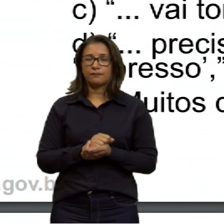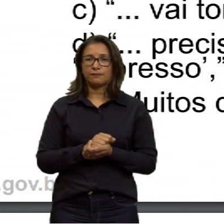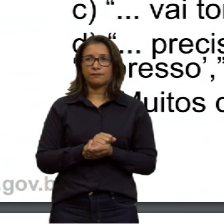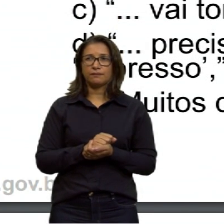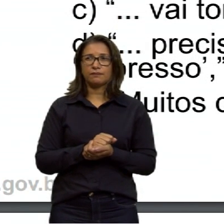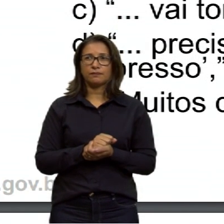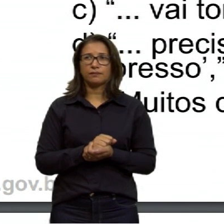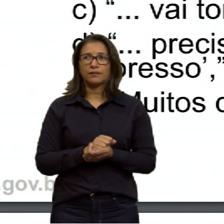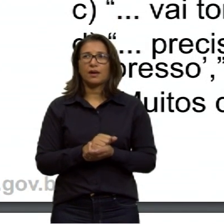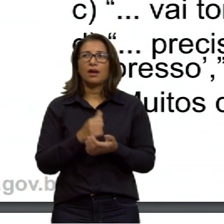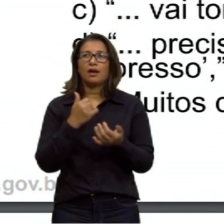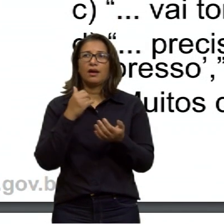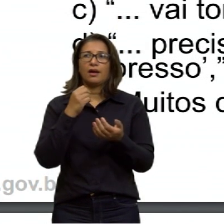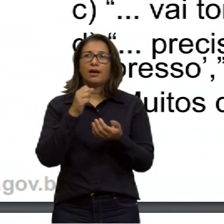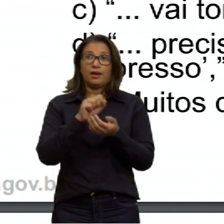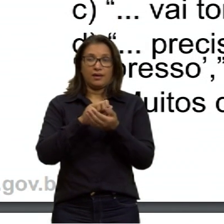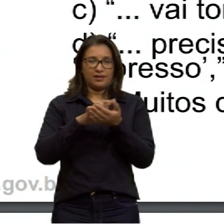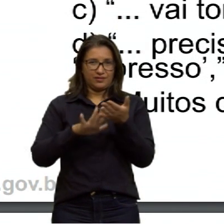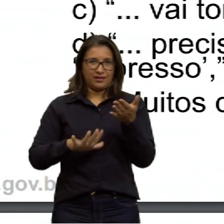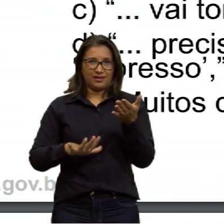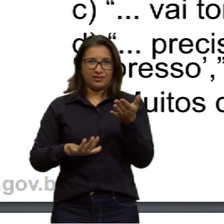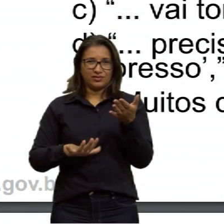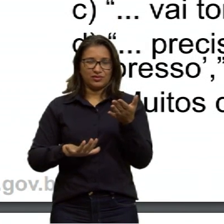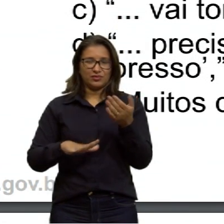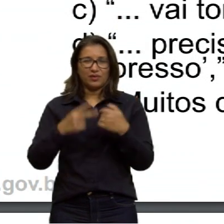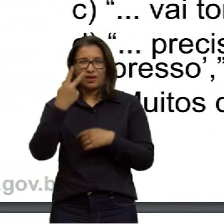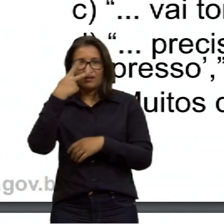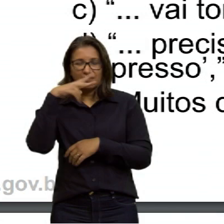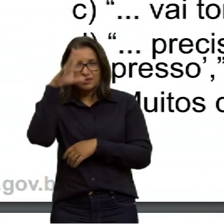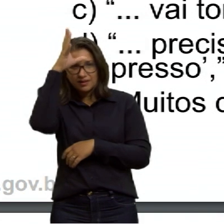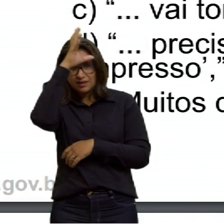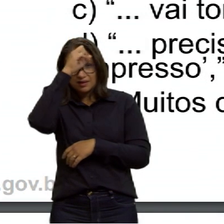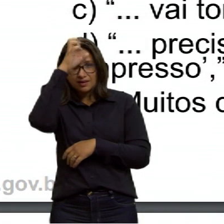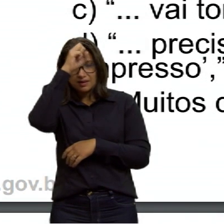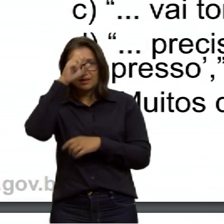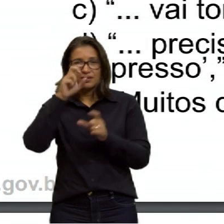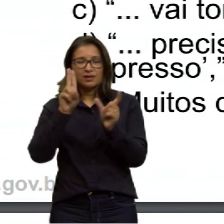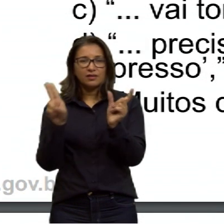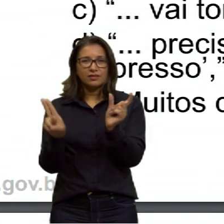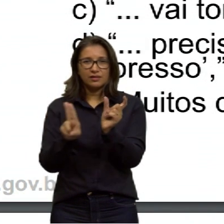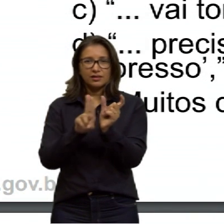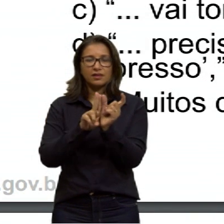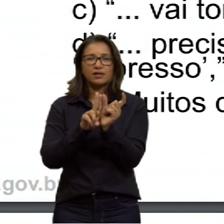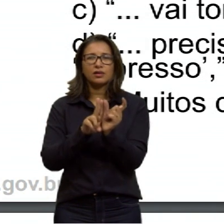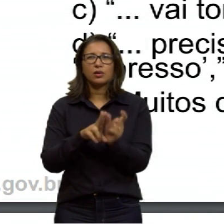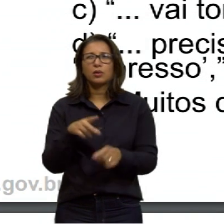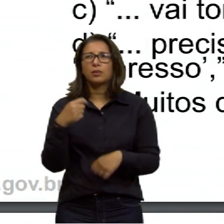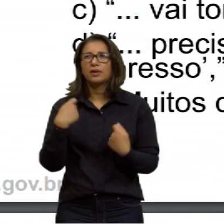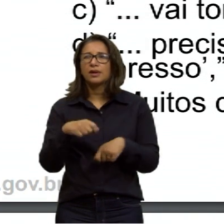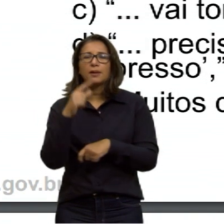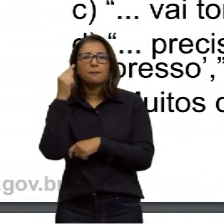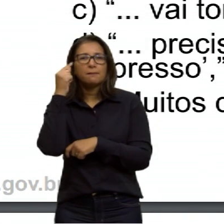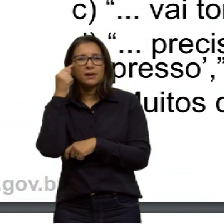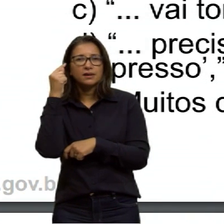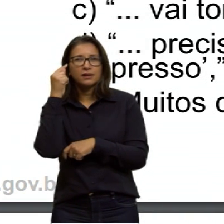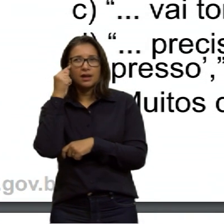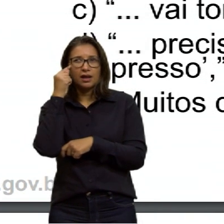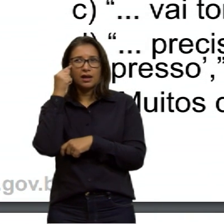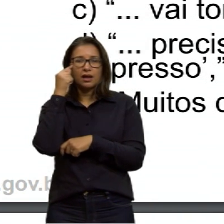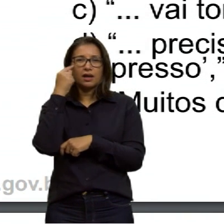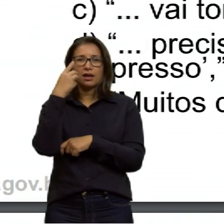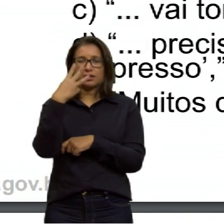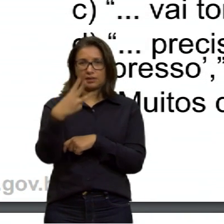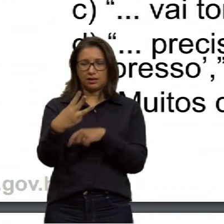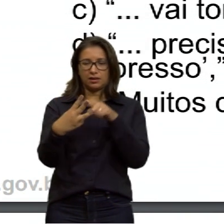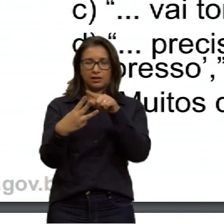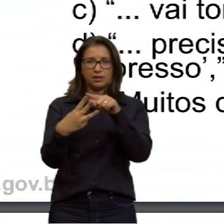e vamos ver se tá então se vocês aprenderam o que é um substantivo a que você tem que pensar a única alternativa que teria um